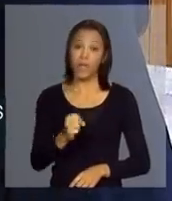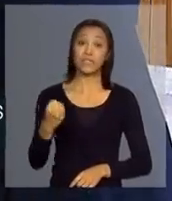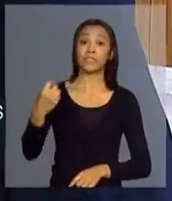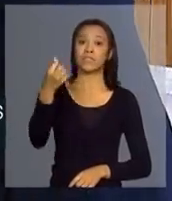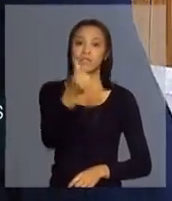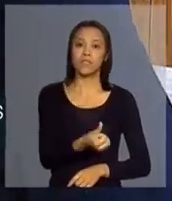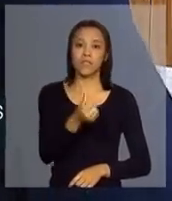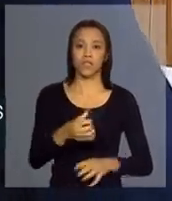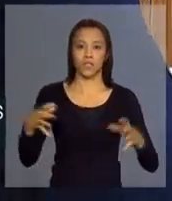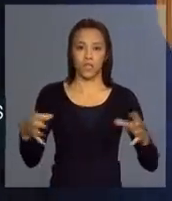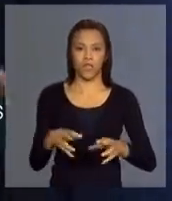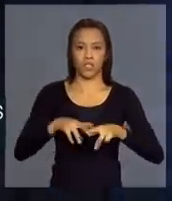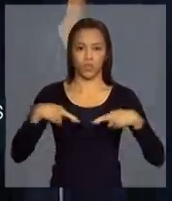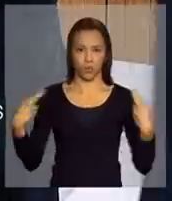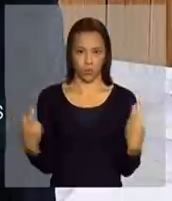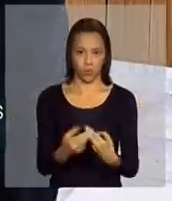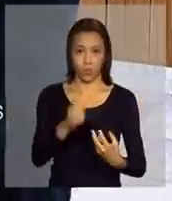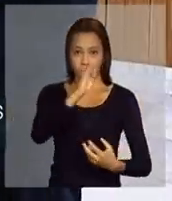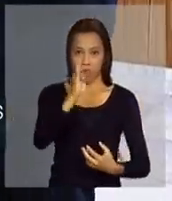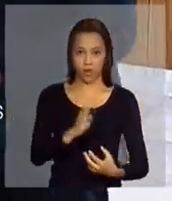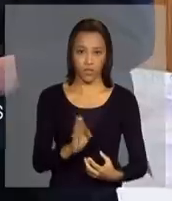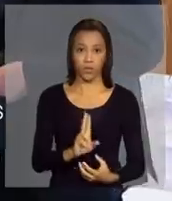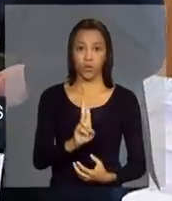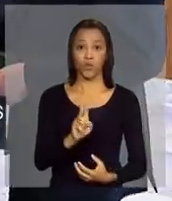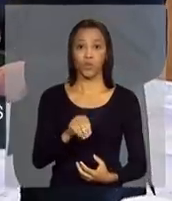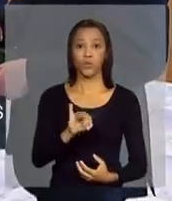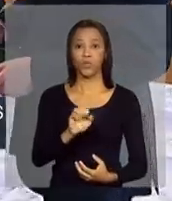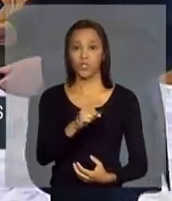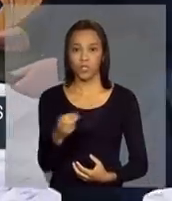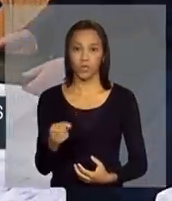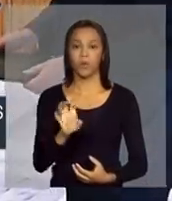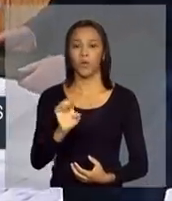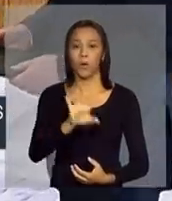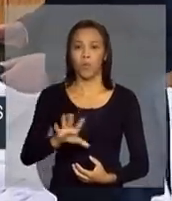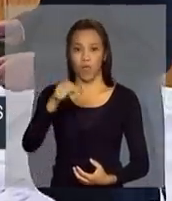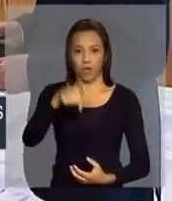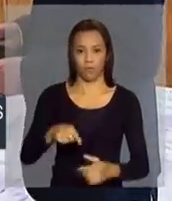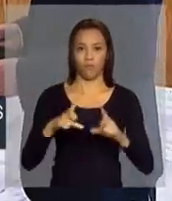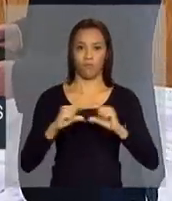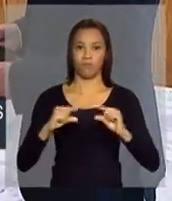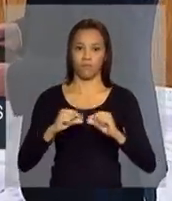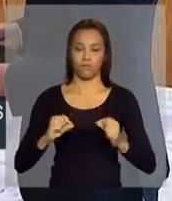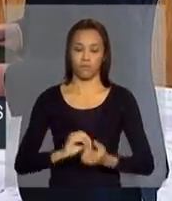cúpula Brasil-União Europeia no Palácio do Planalto, em Brasília.